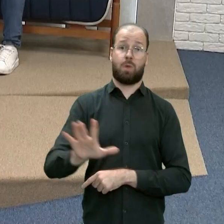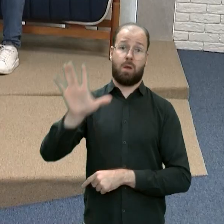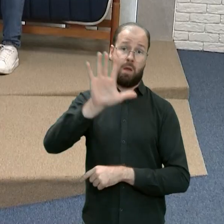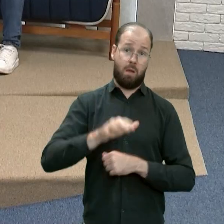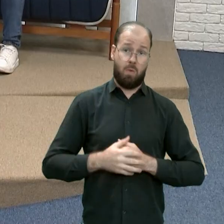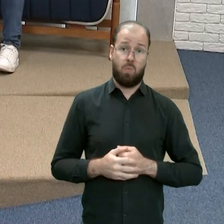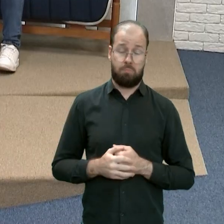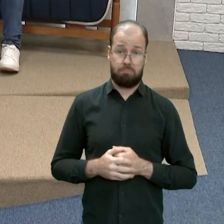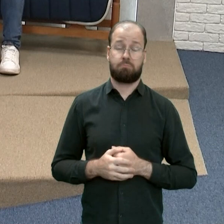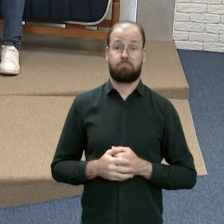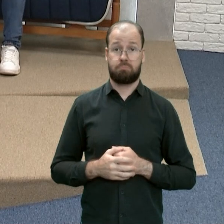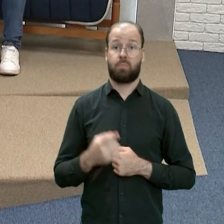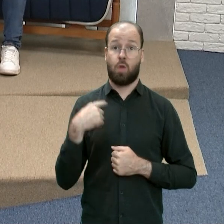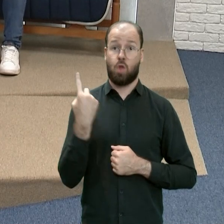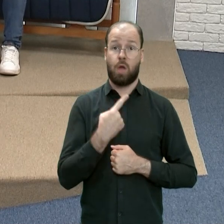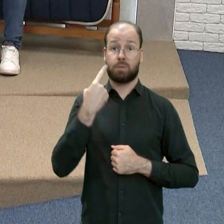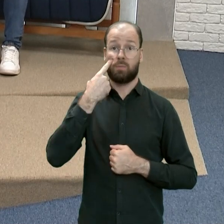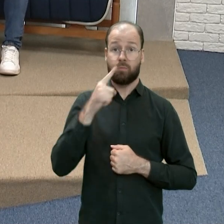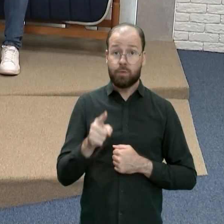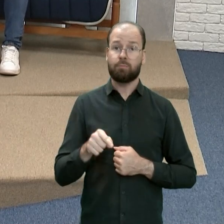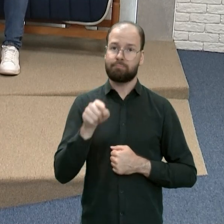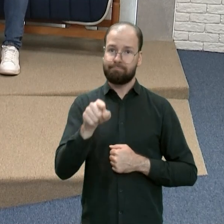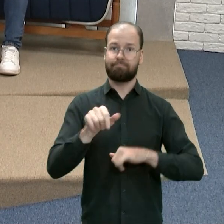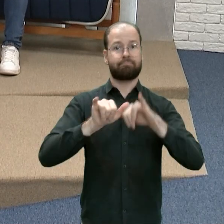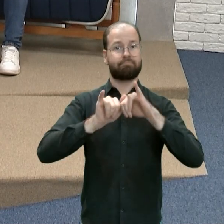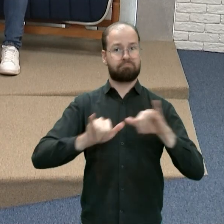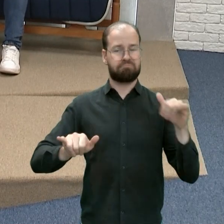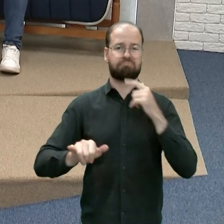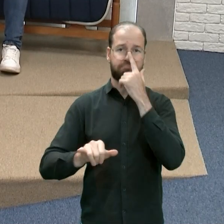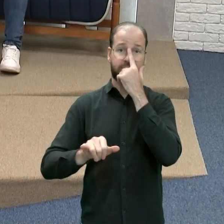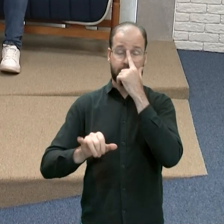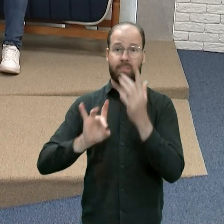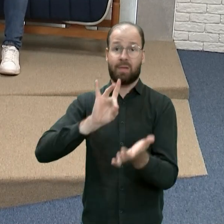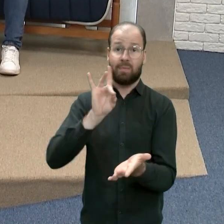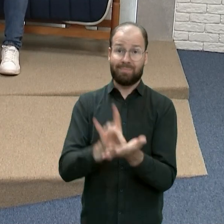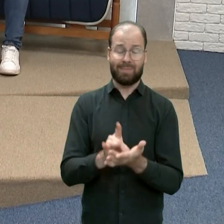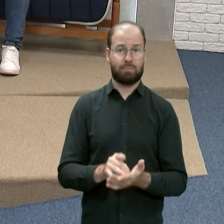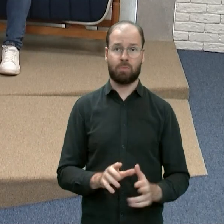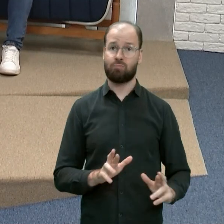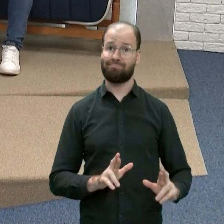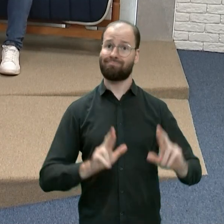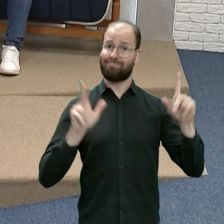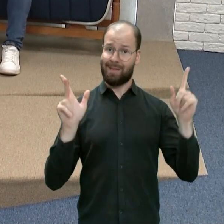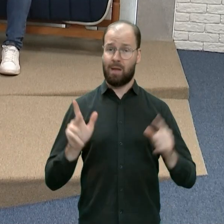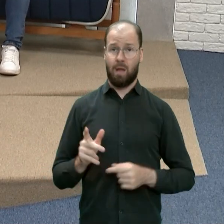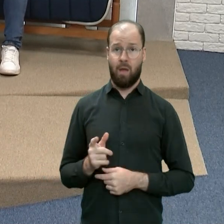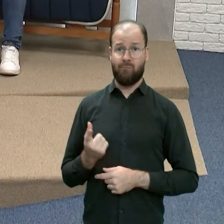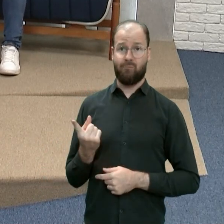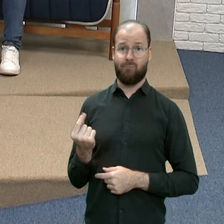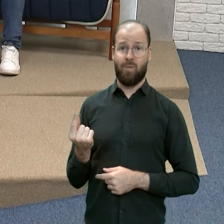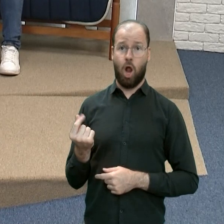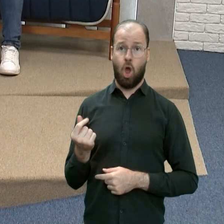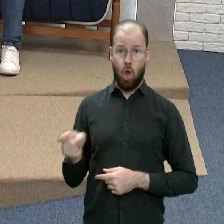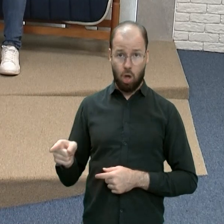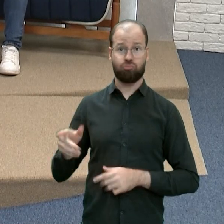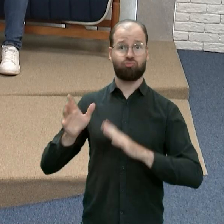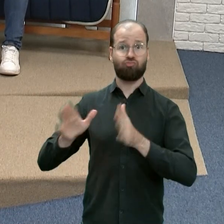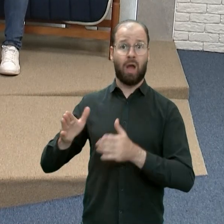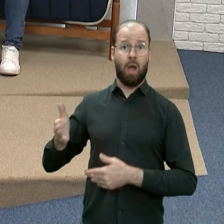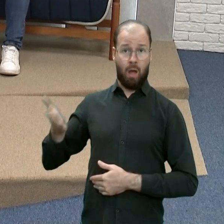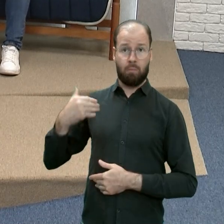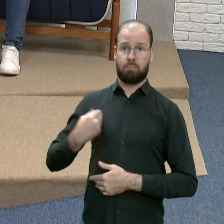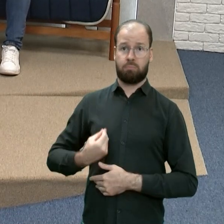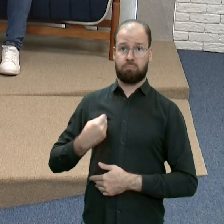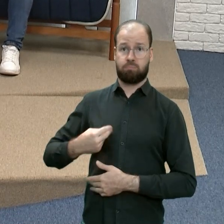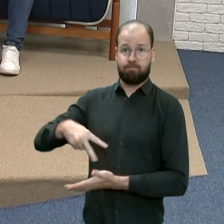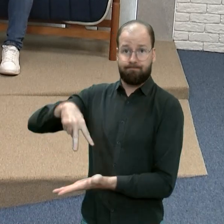aí na matéria, né, de fato uma diferença muito grande do valor que tem esse